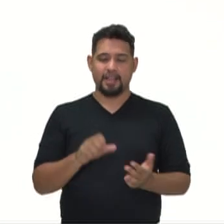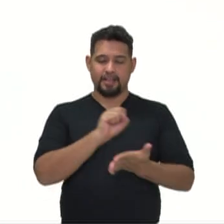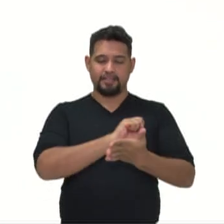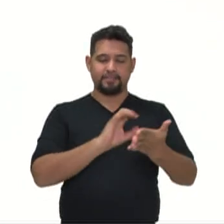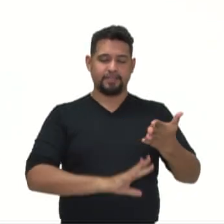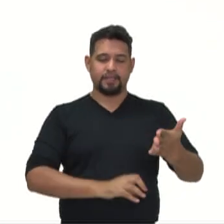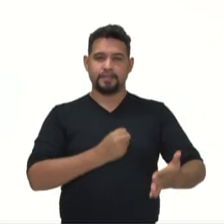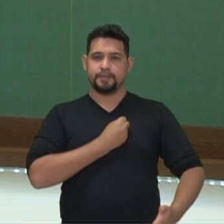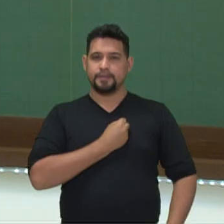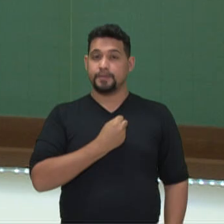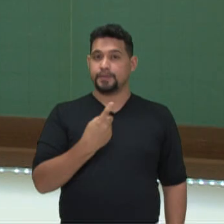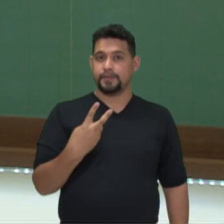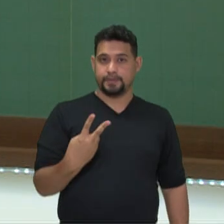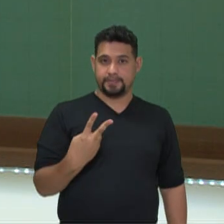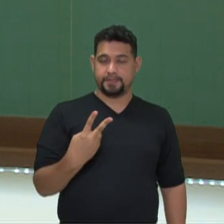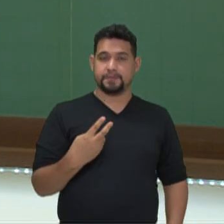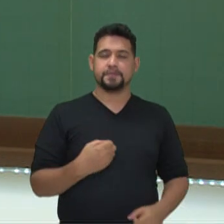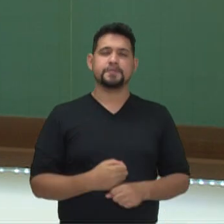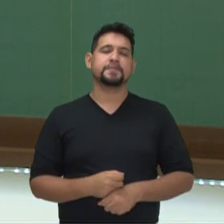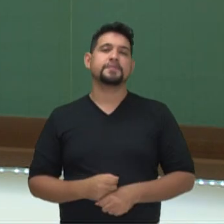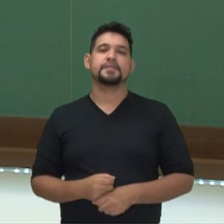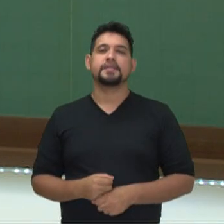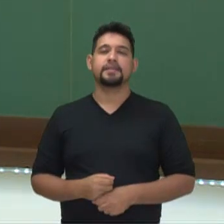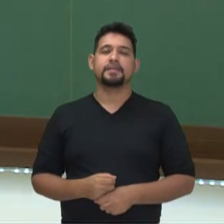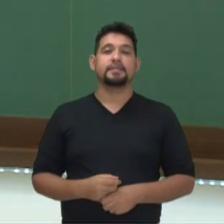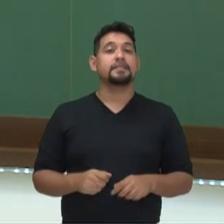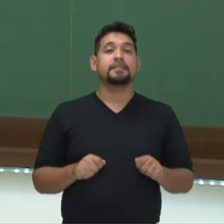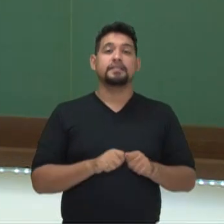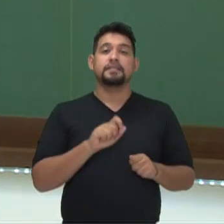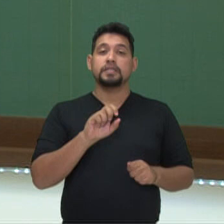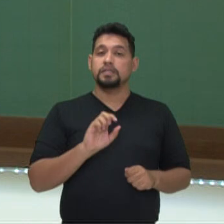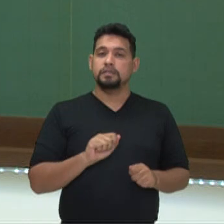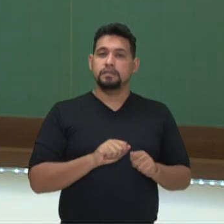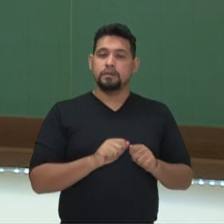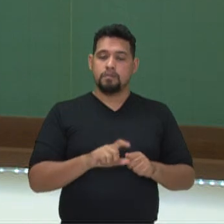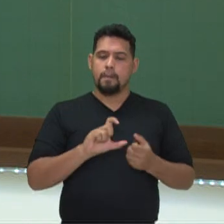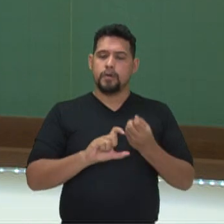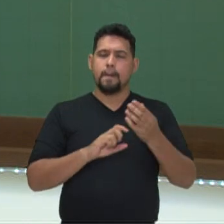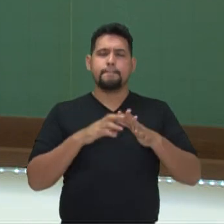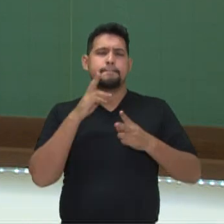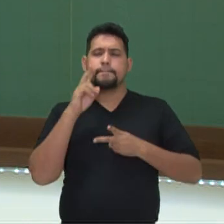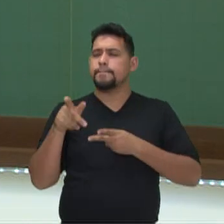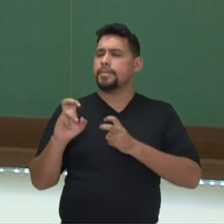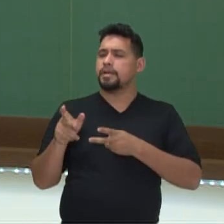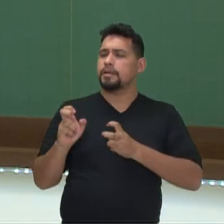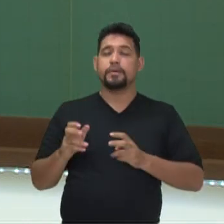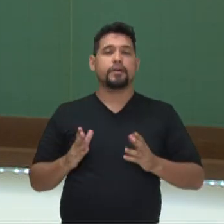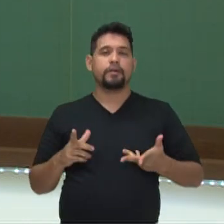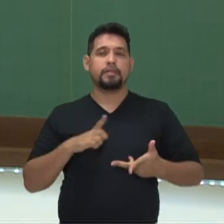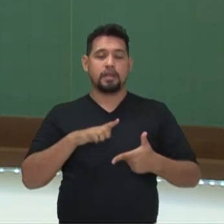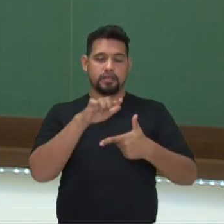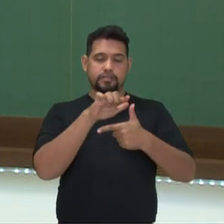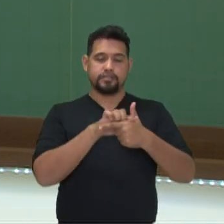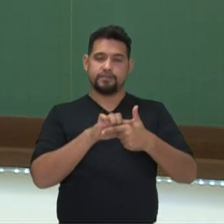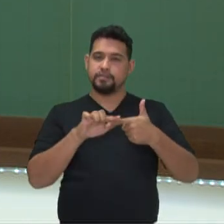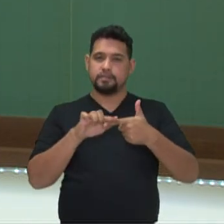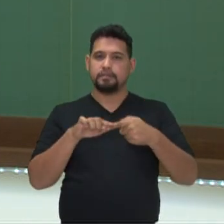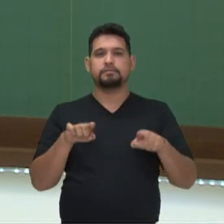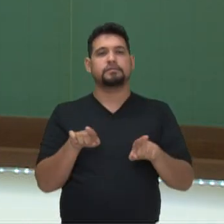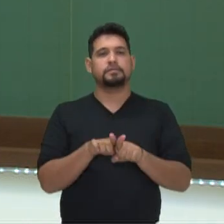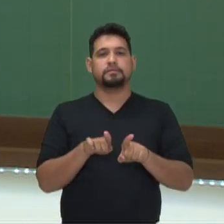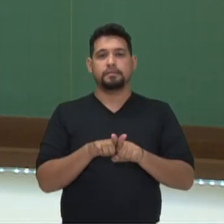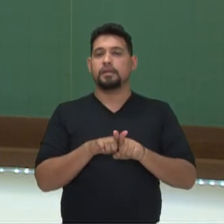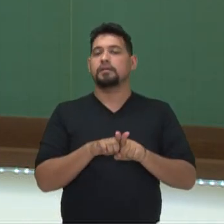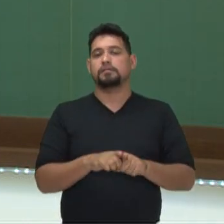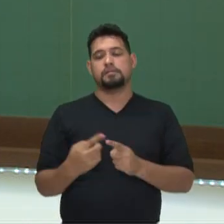Exercício 2, reduza também a uma só potência. Percebam que agora vocês têm divisão de potências